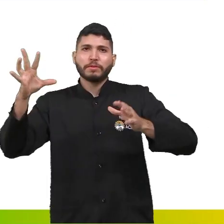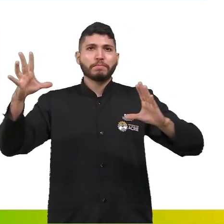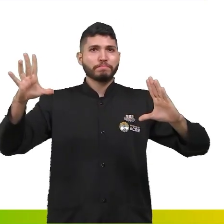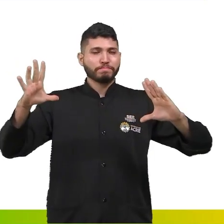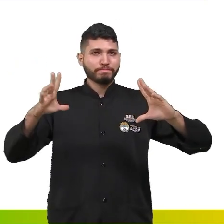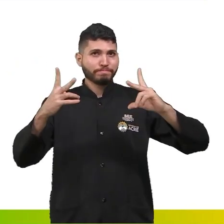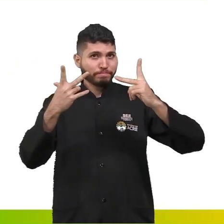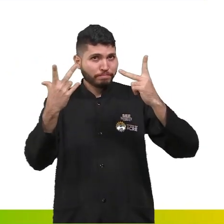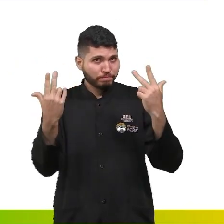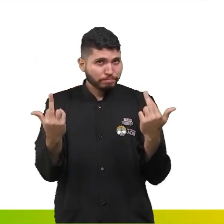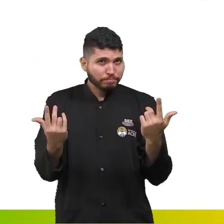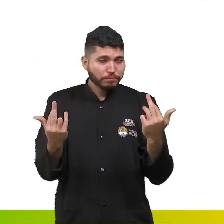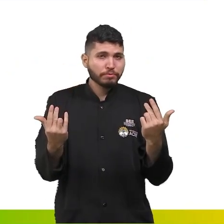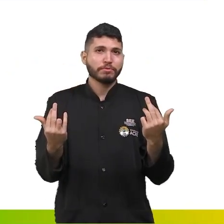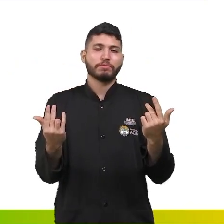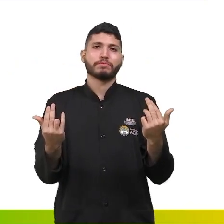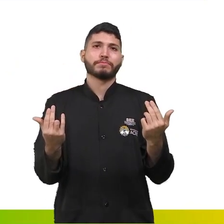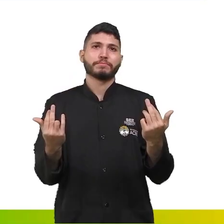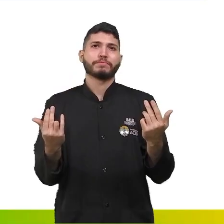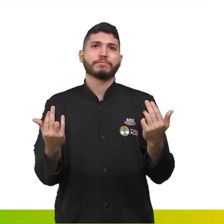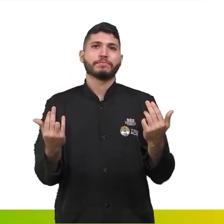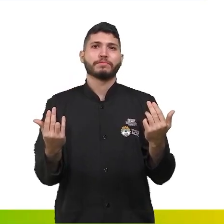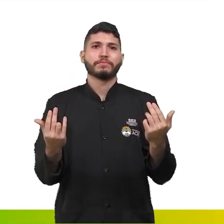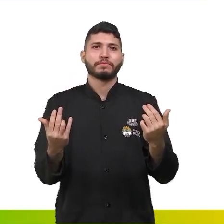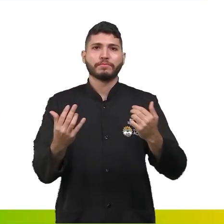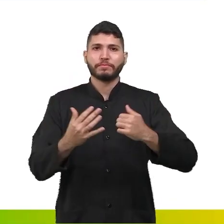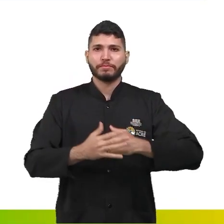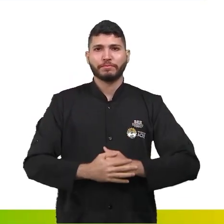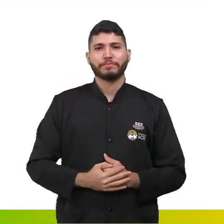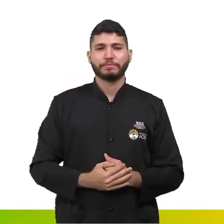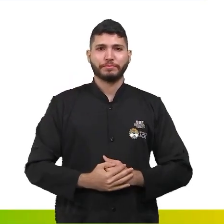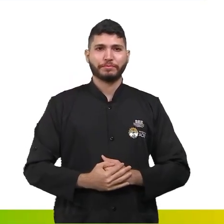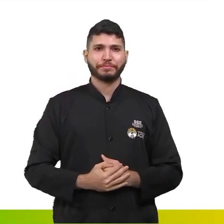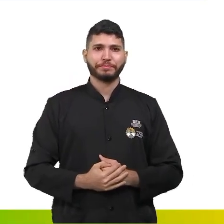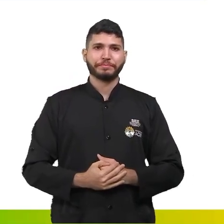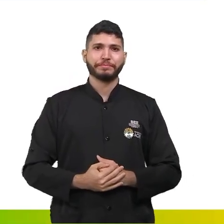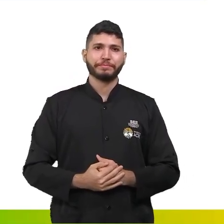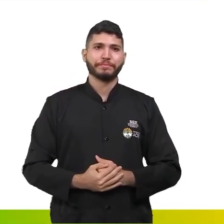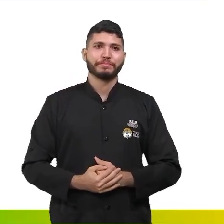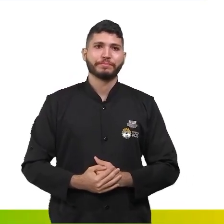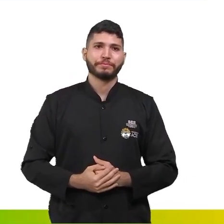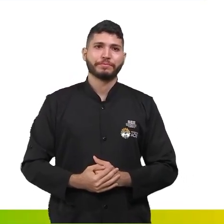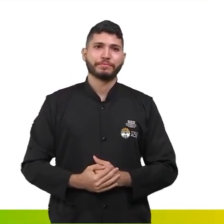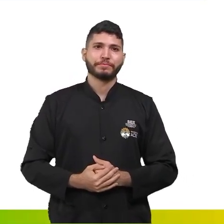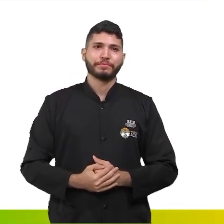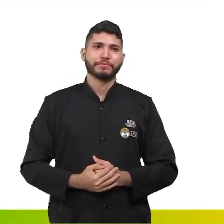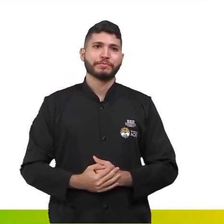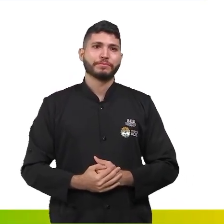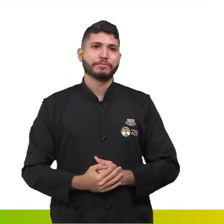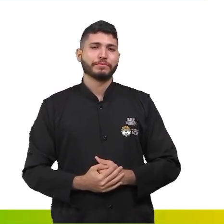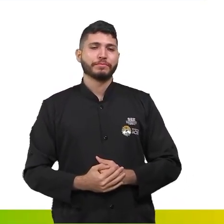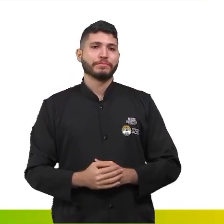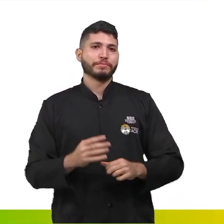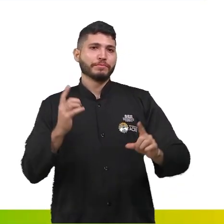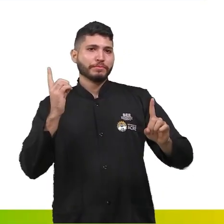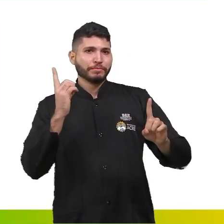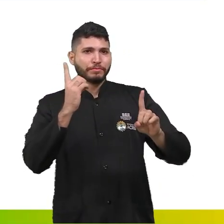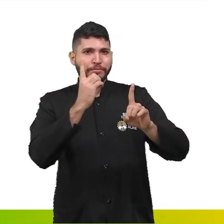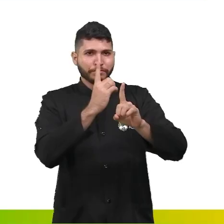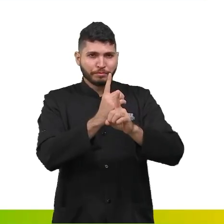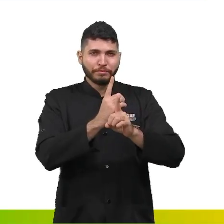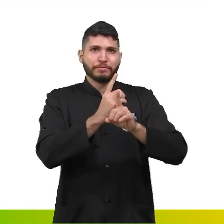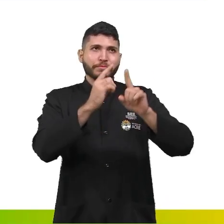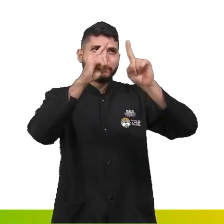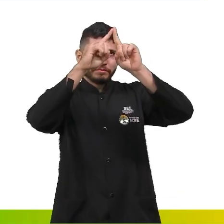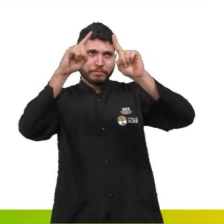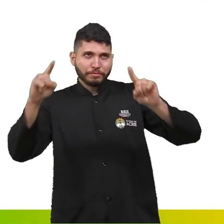são congruentes se todos os seus elementos coincidirem. Uma maneira de identificar a congruência de triângulos